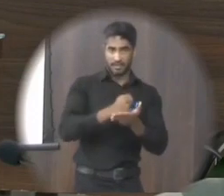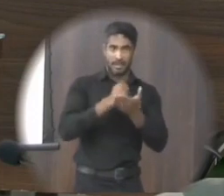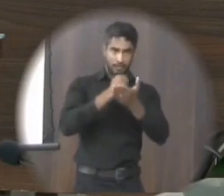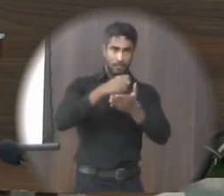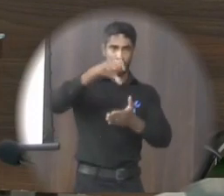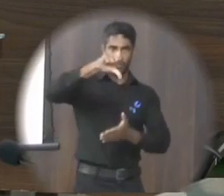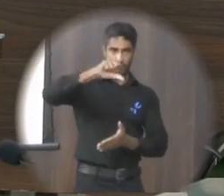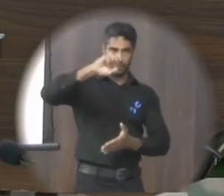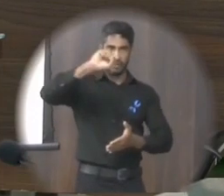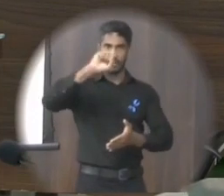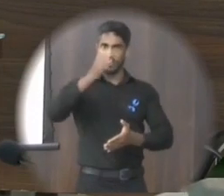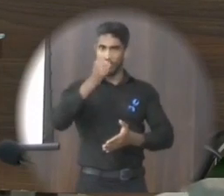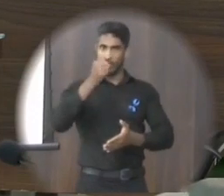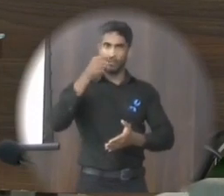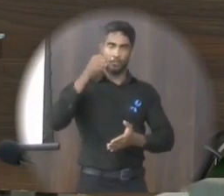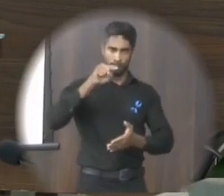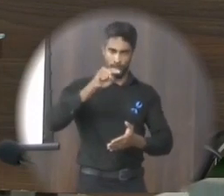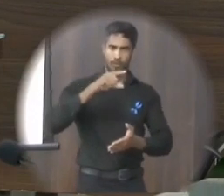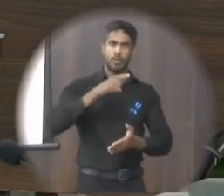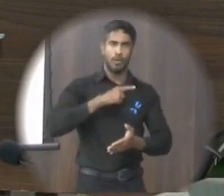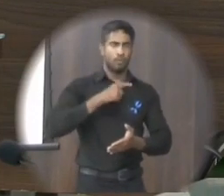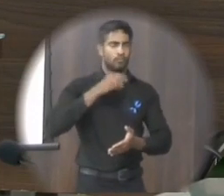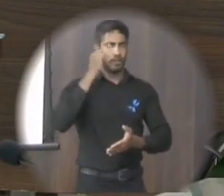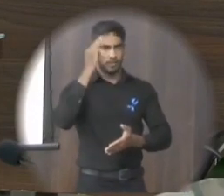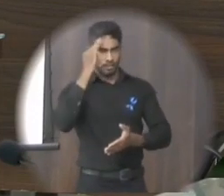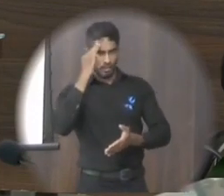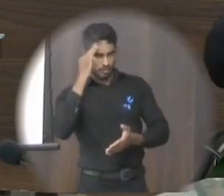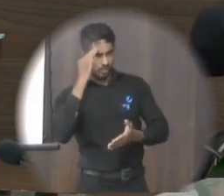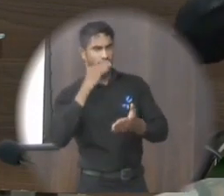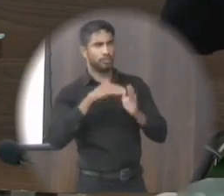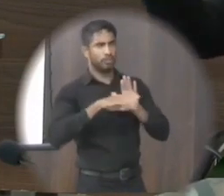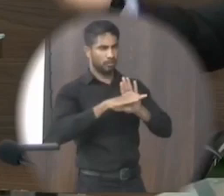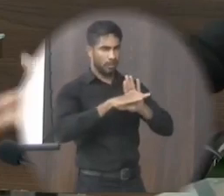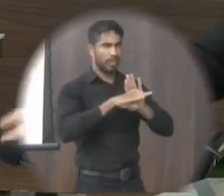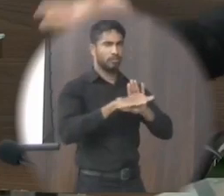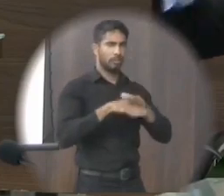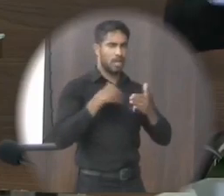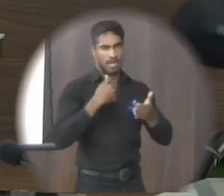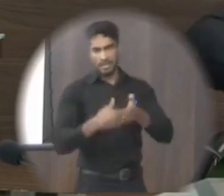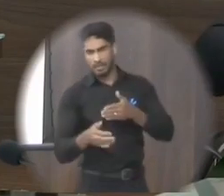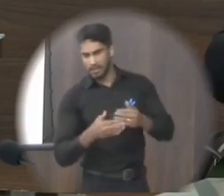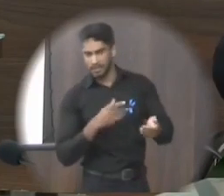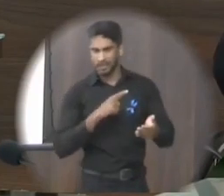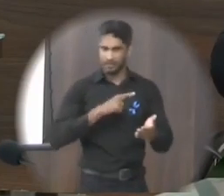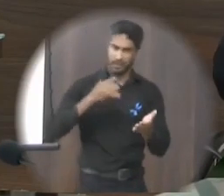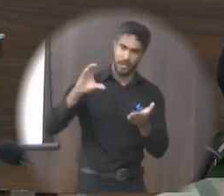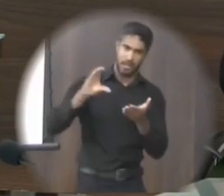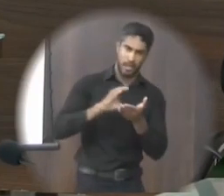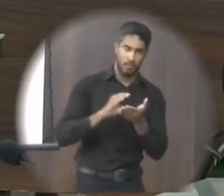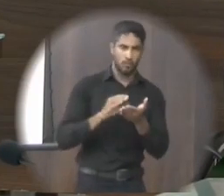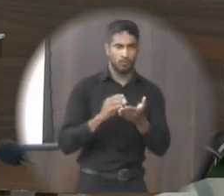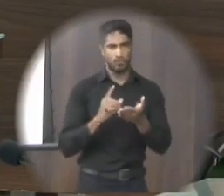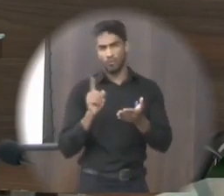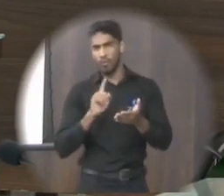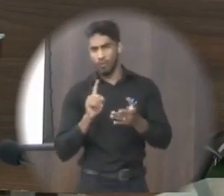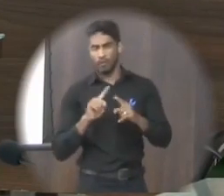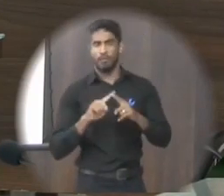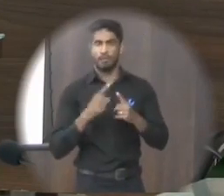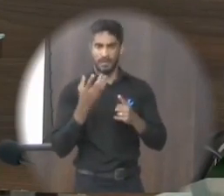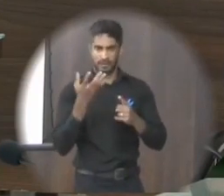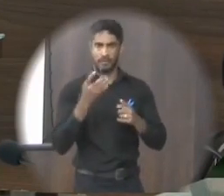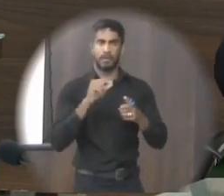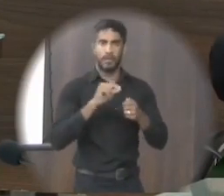mil, eu tenho em mente que eu tenho que colocar, independente se vai ter recurso ou não, mas o que eu quero